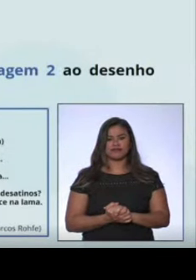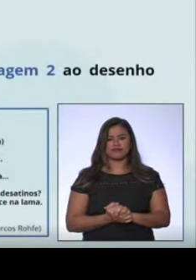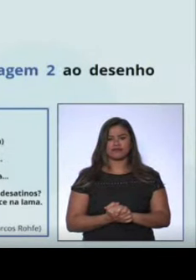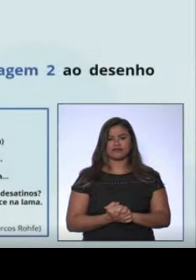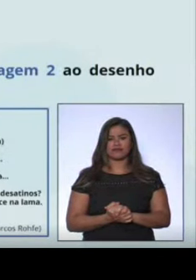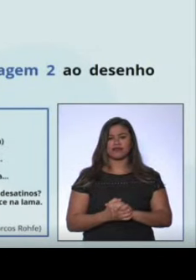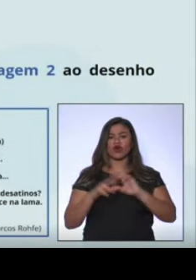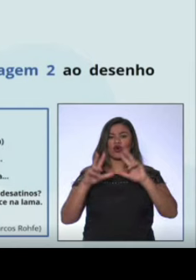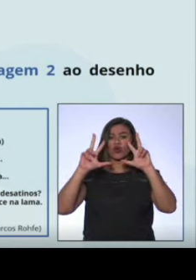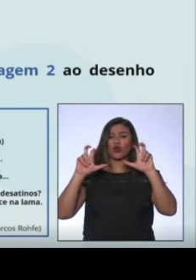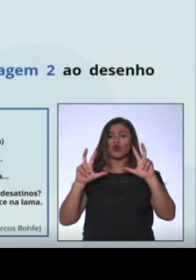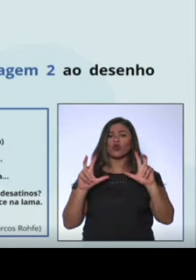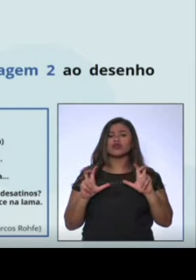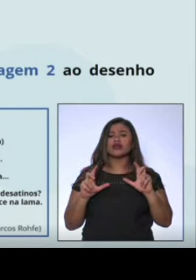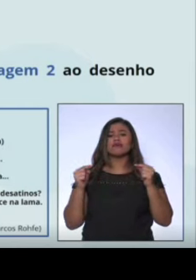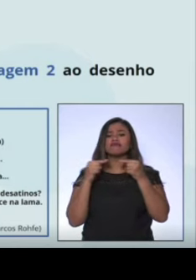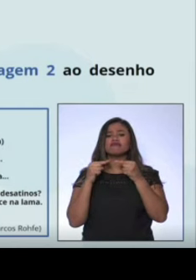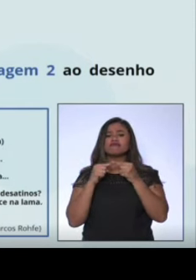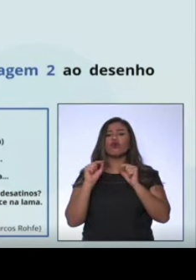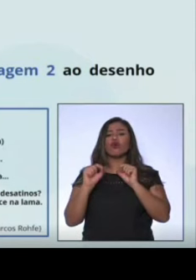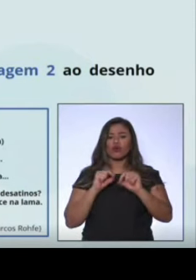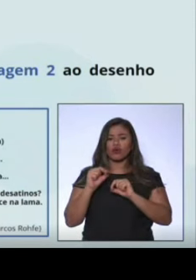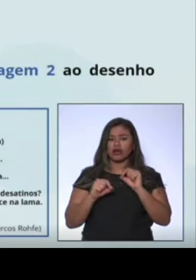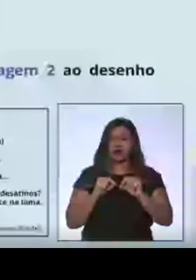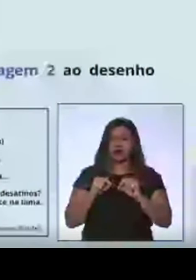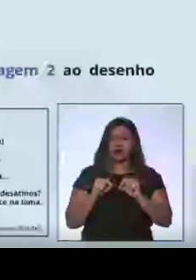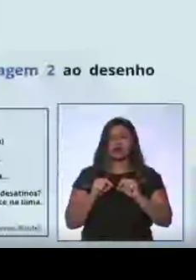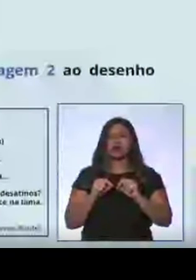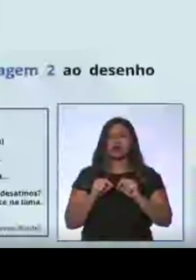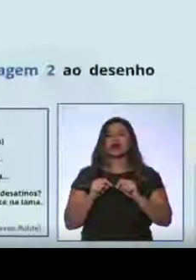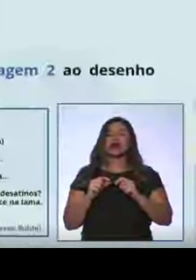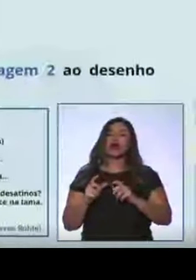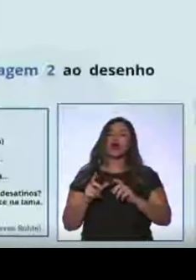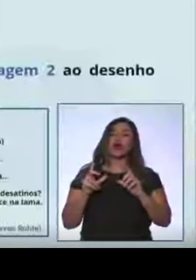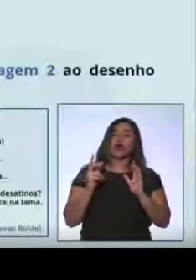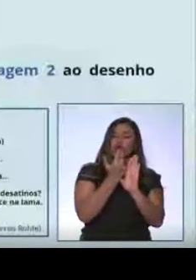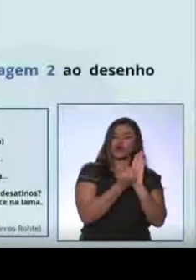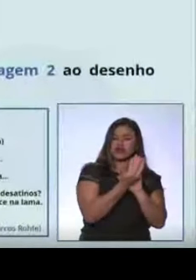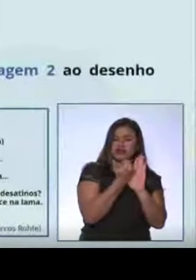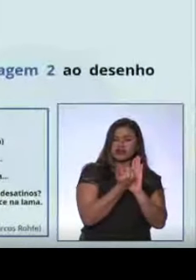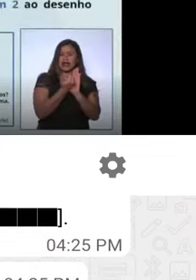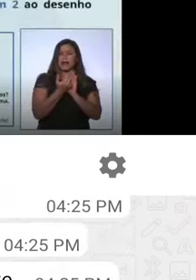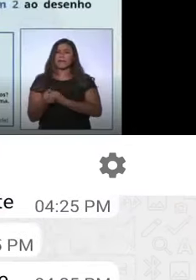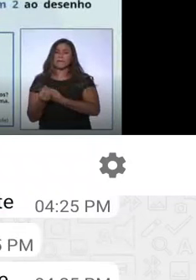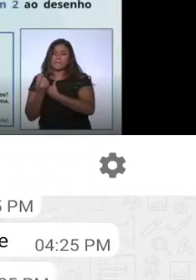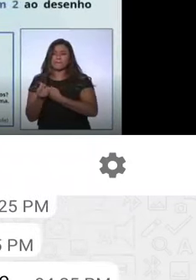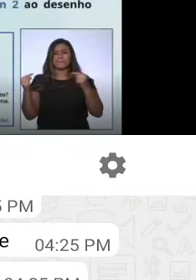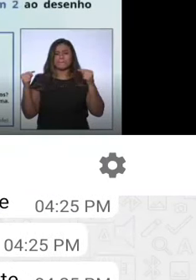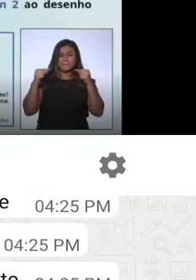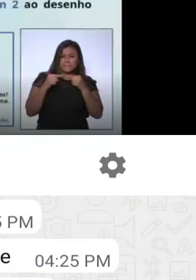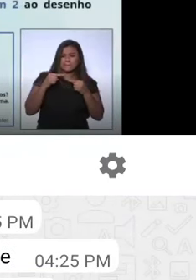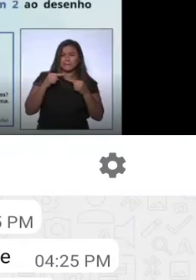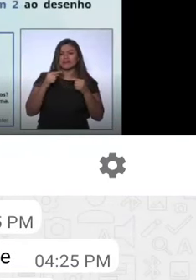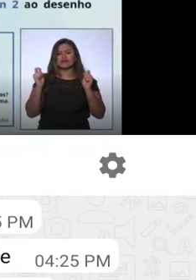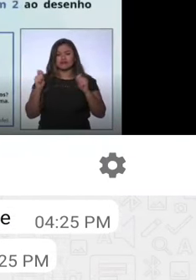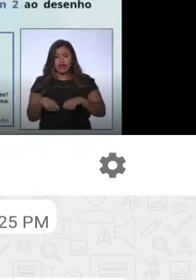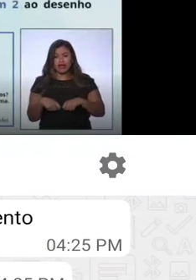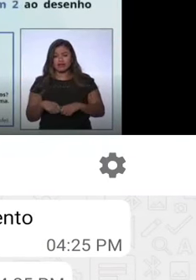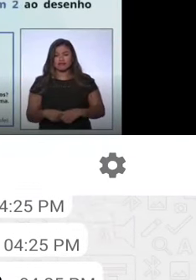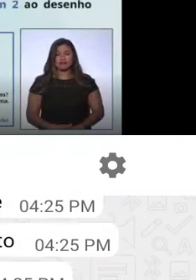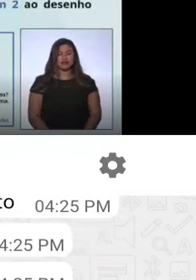Qual é o tema sugerido pelo poema? É possível relacionar a imagem e o poema? Isto. Estão